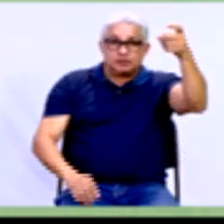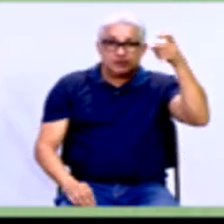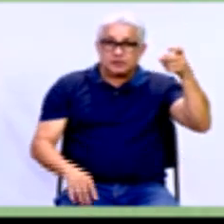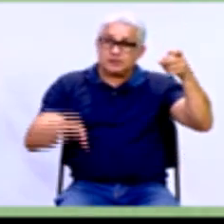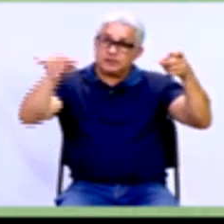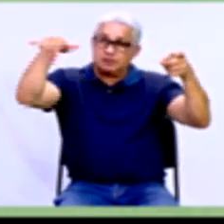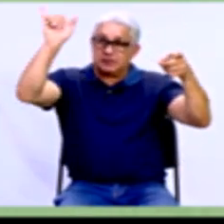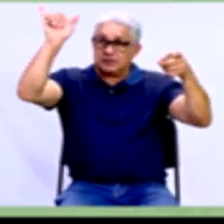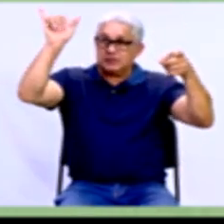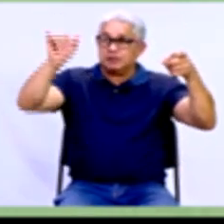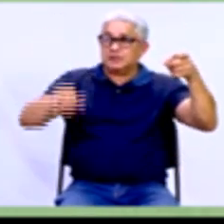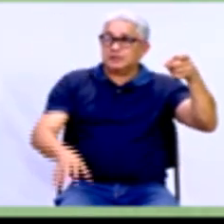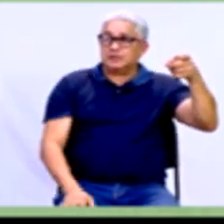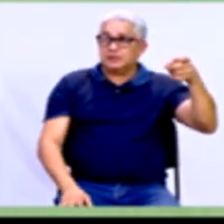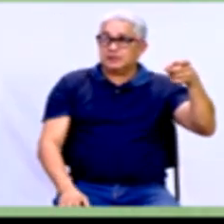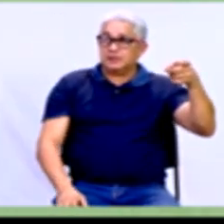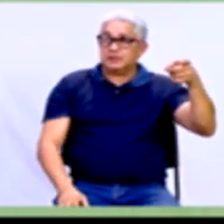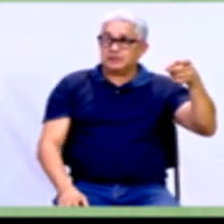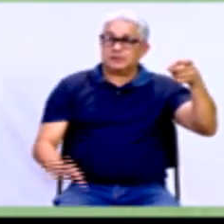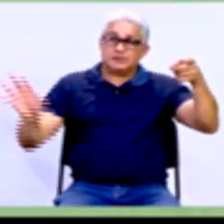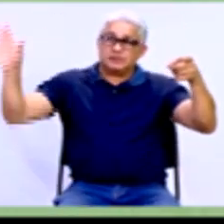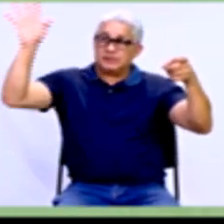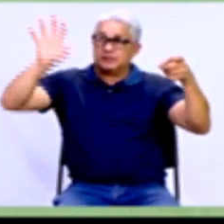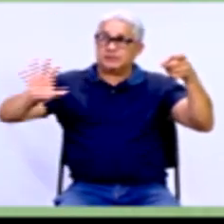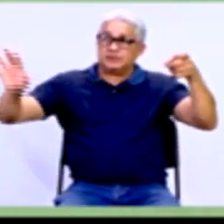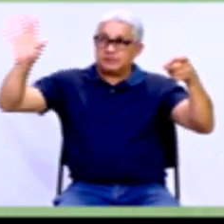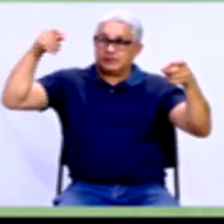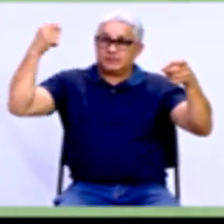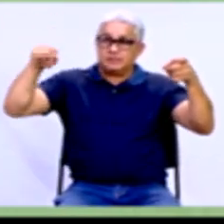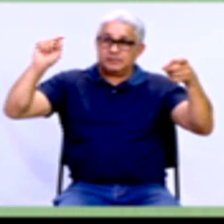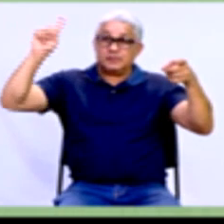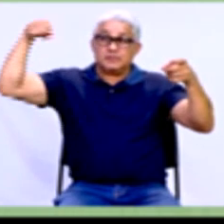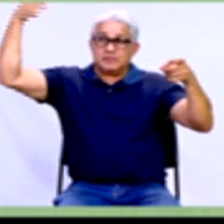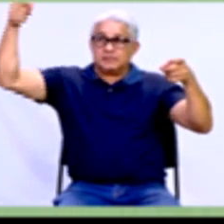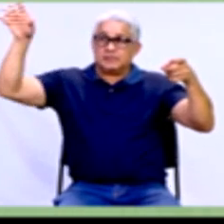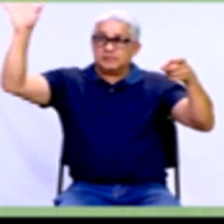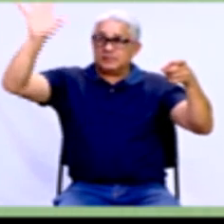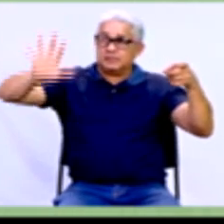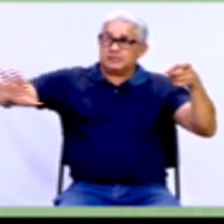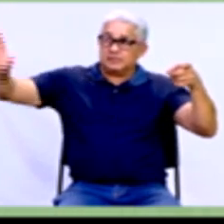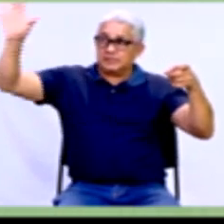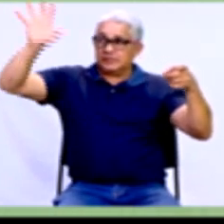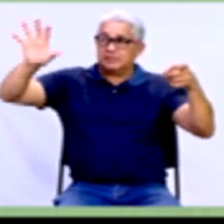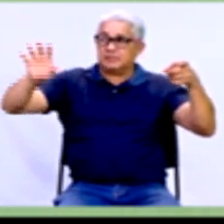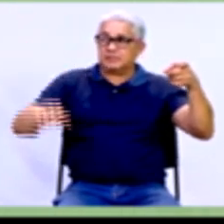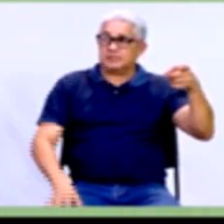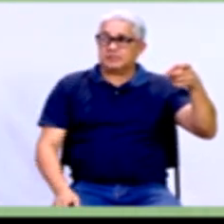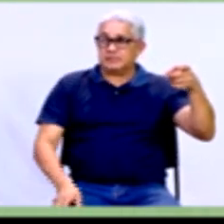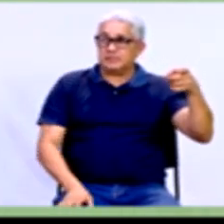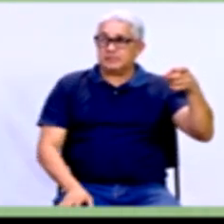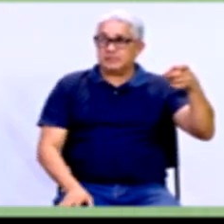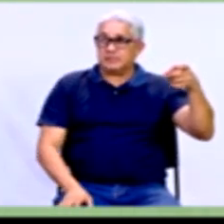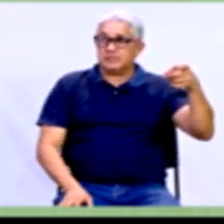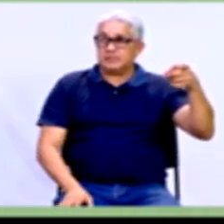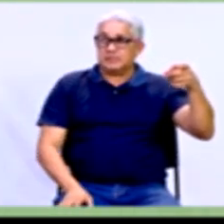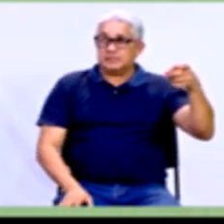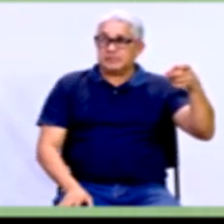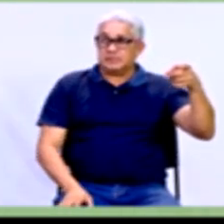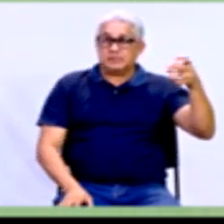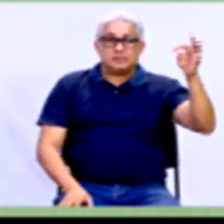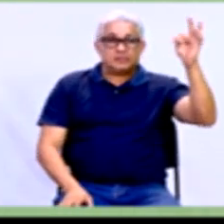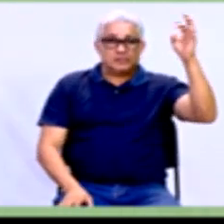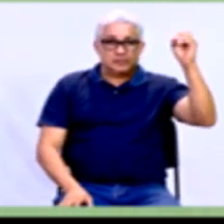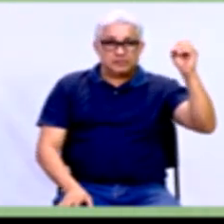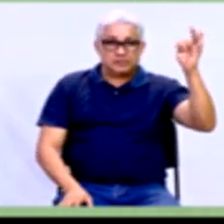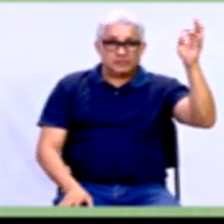Y. E aqui eu só deixei as informações que a gente vai precisar para aplicar naquela fórmula. Então, eu vou precisar do total de X,